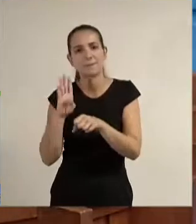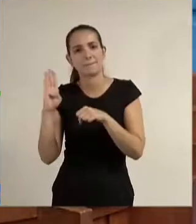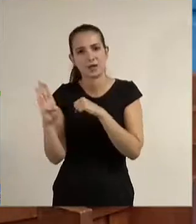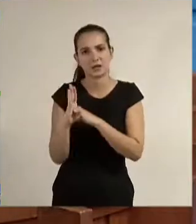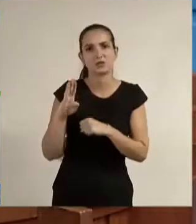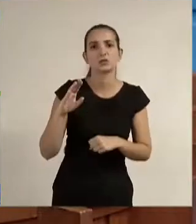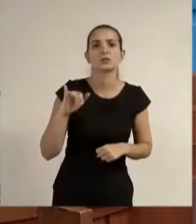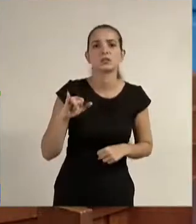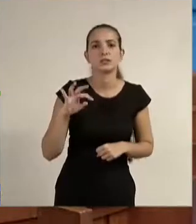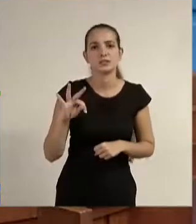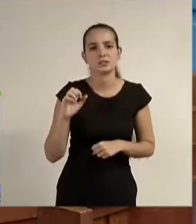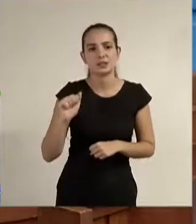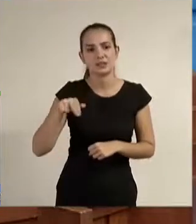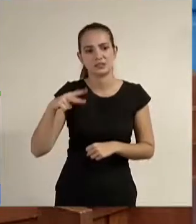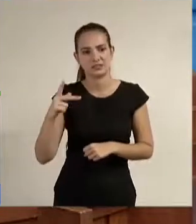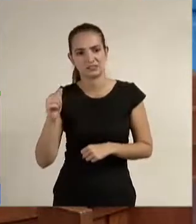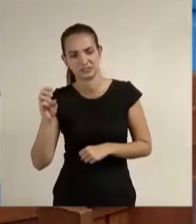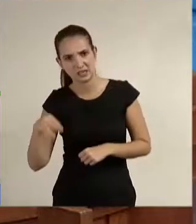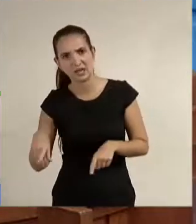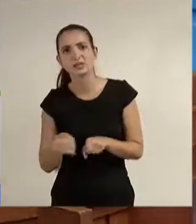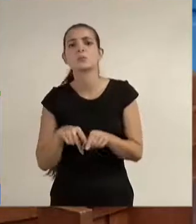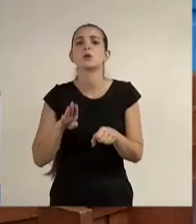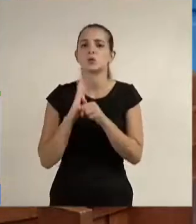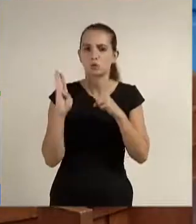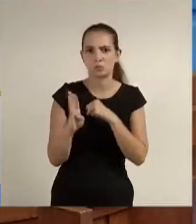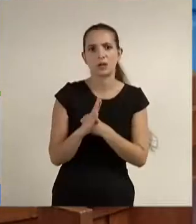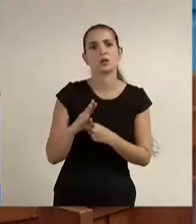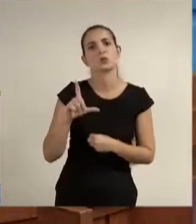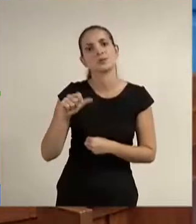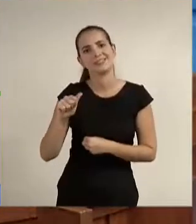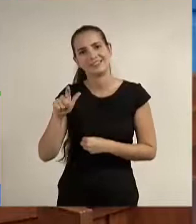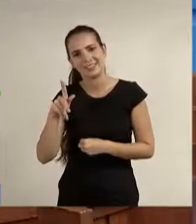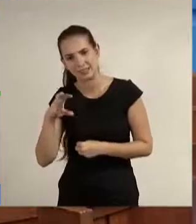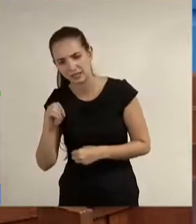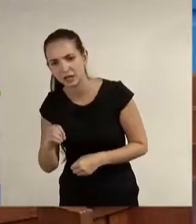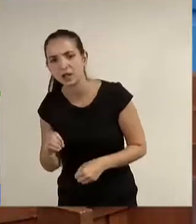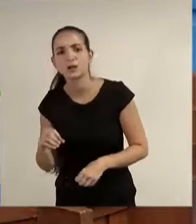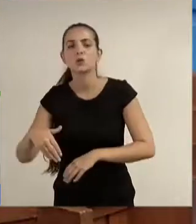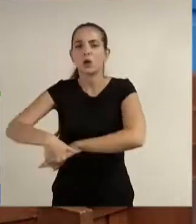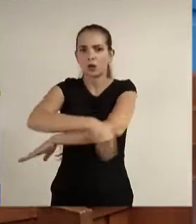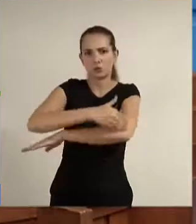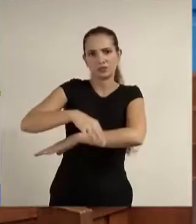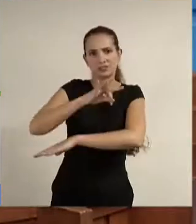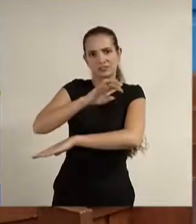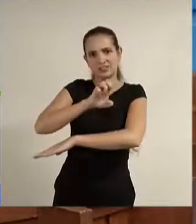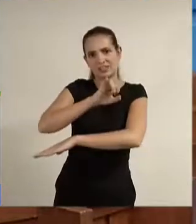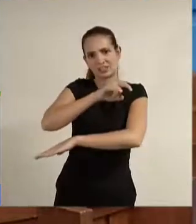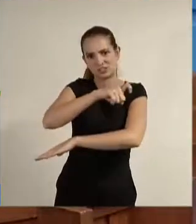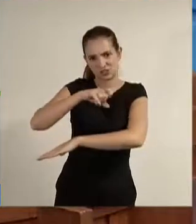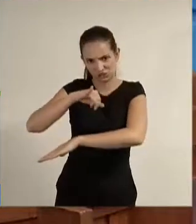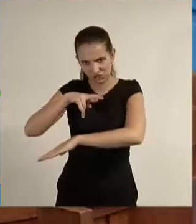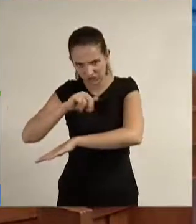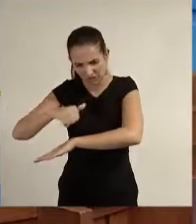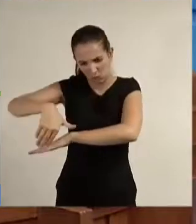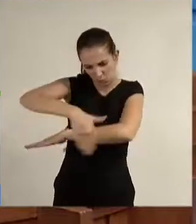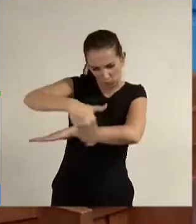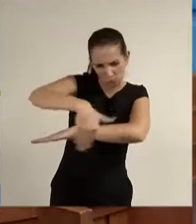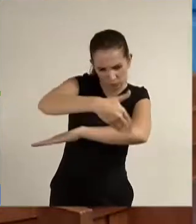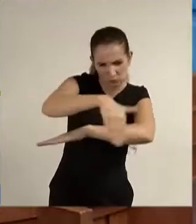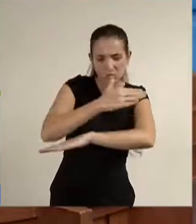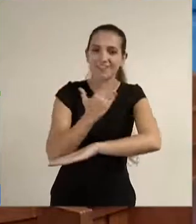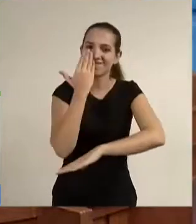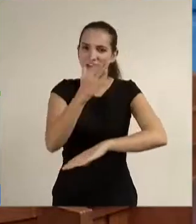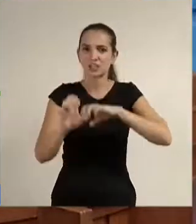Indaiá, Parque do Lago, enfim, toda aquela região ali da cidade. Avenida José Roberto Teixeira, que passa em frente à